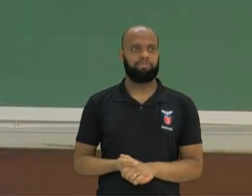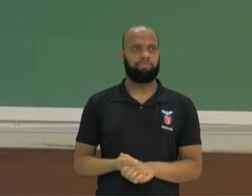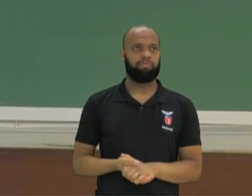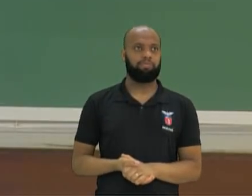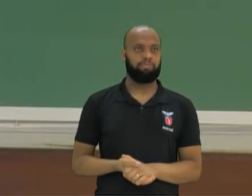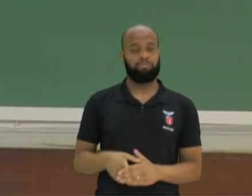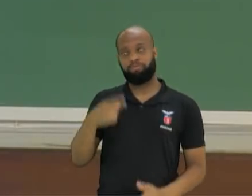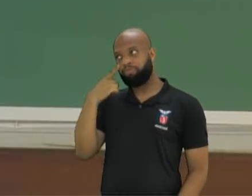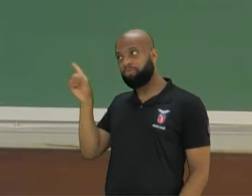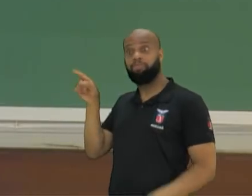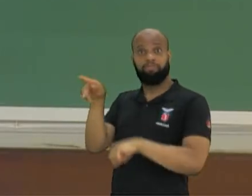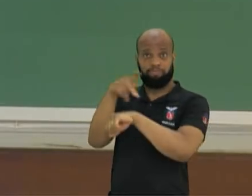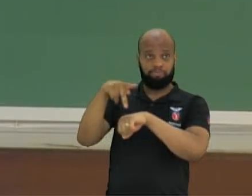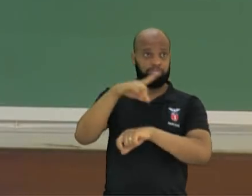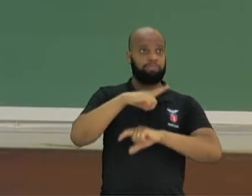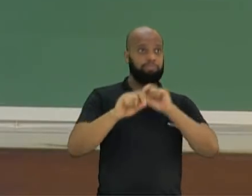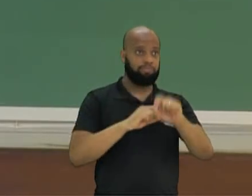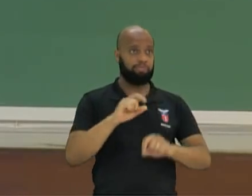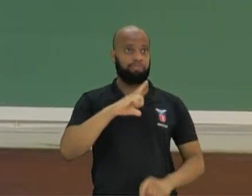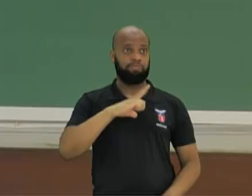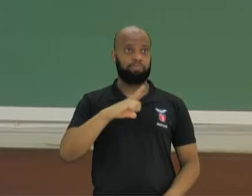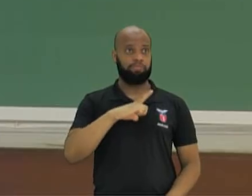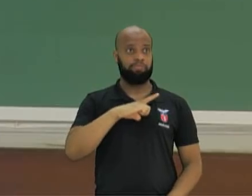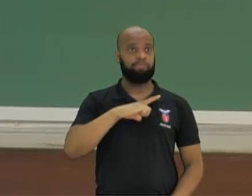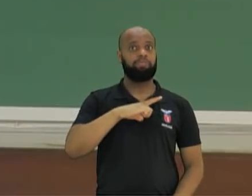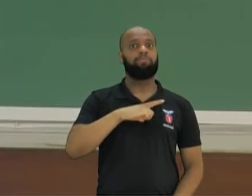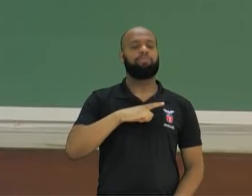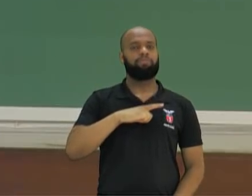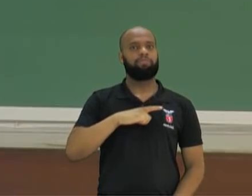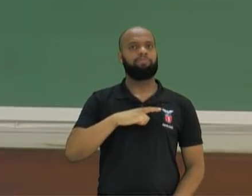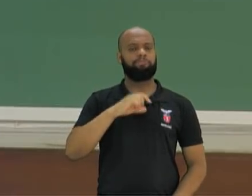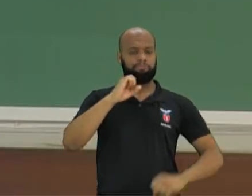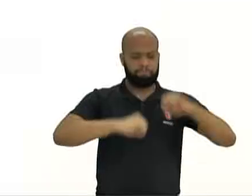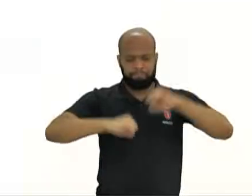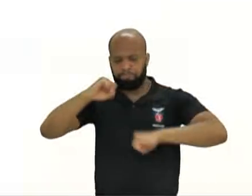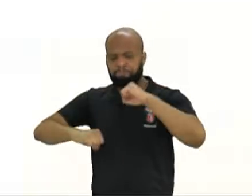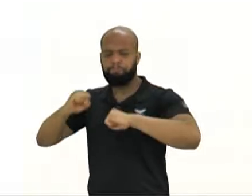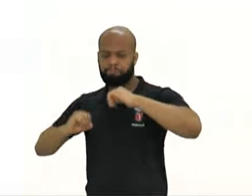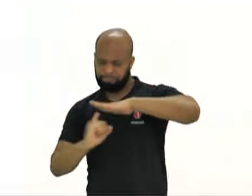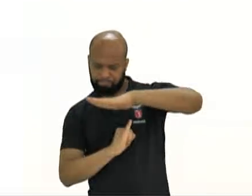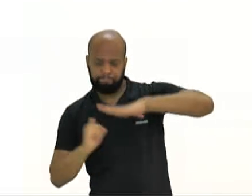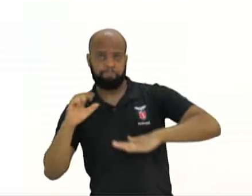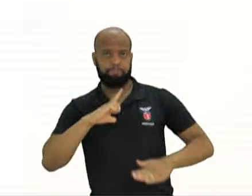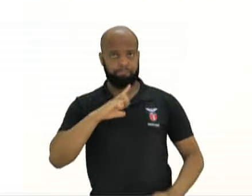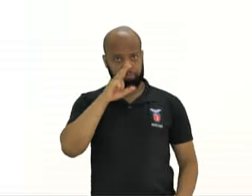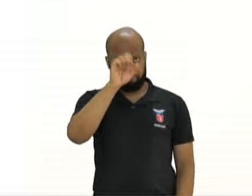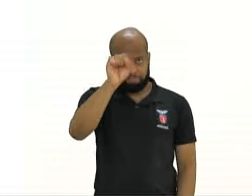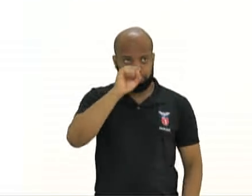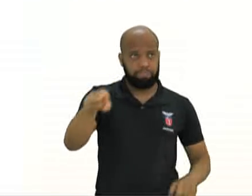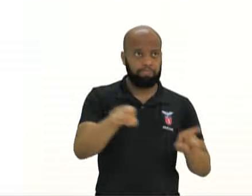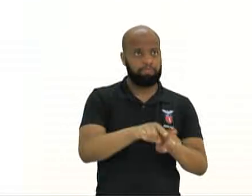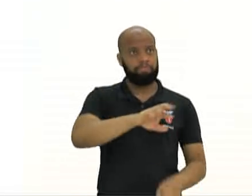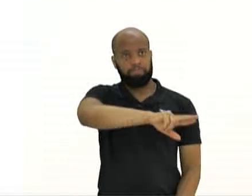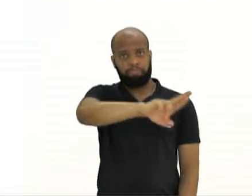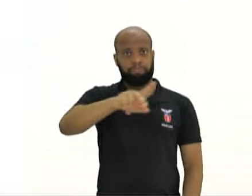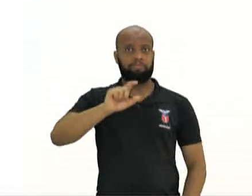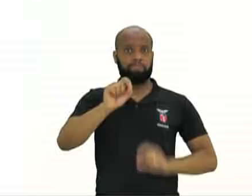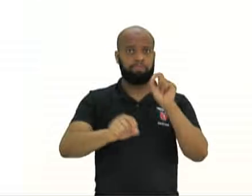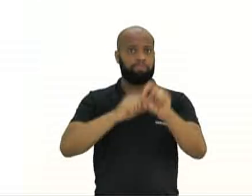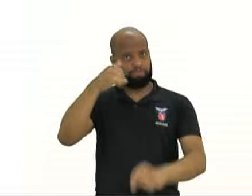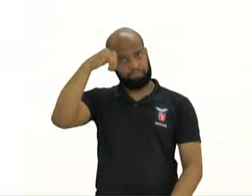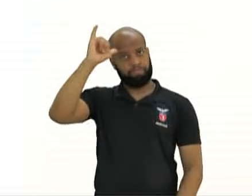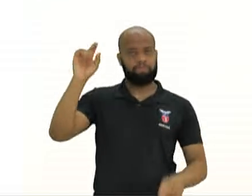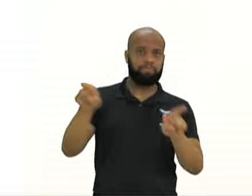A Nova Zelândia, né, possui, a gente já viu, possui um elevado grau de industrialização, possui grandes rebanhos, né, de bovinos